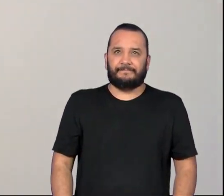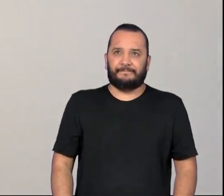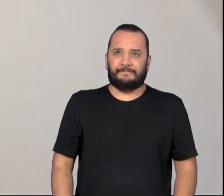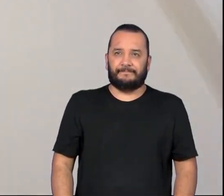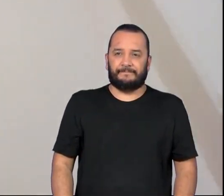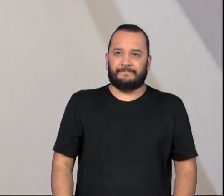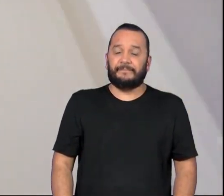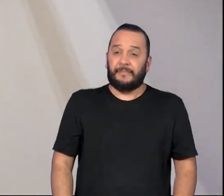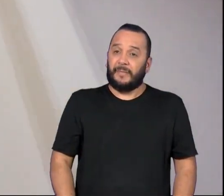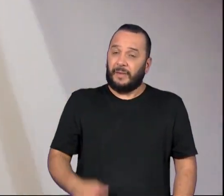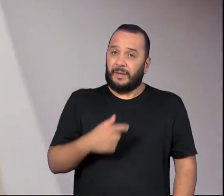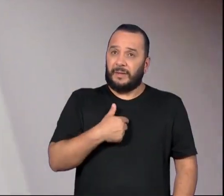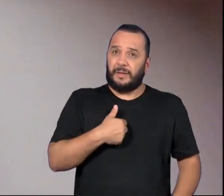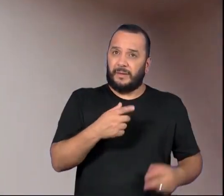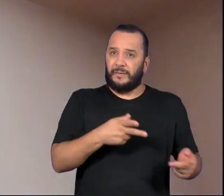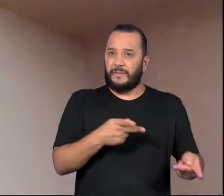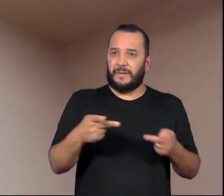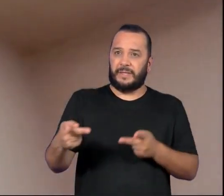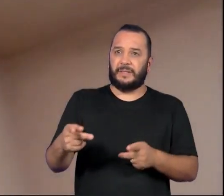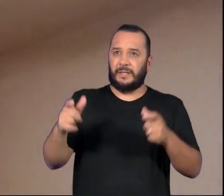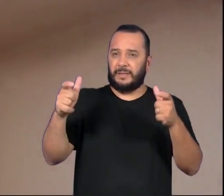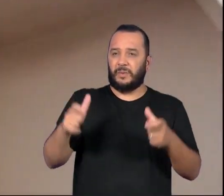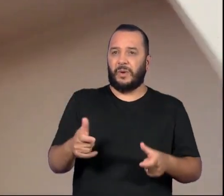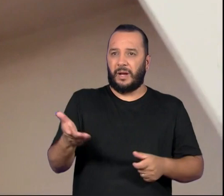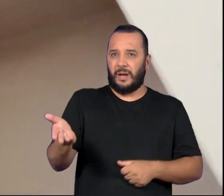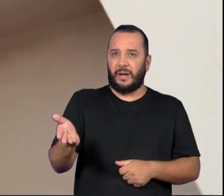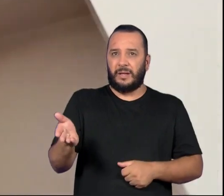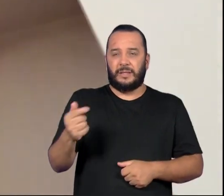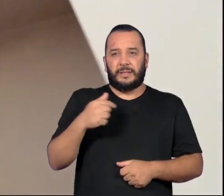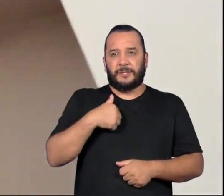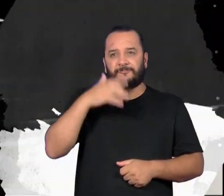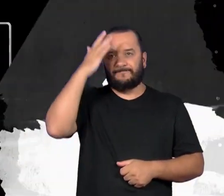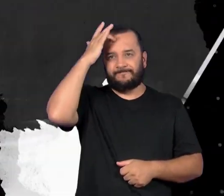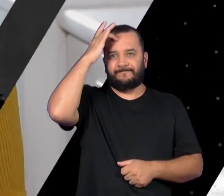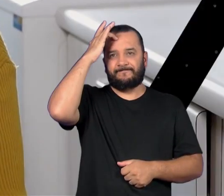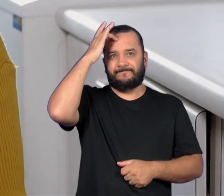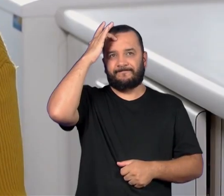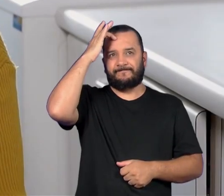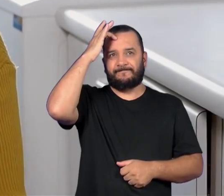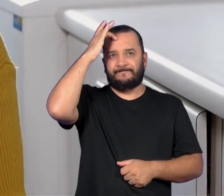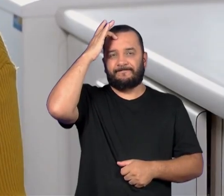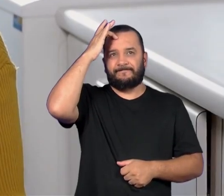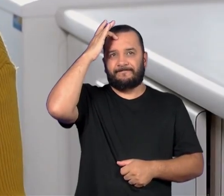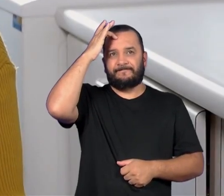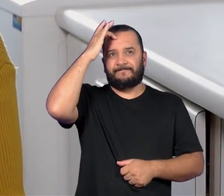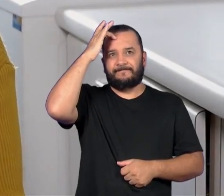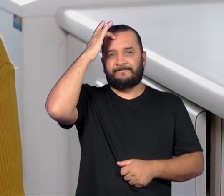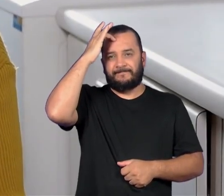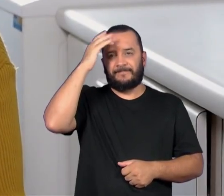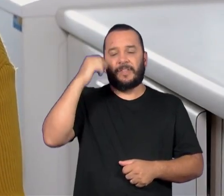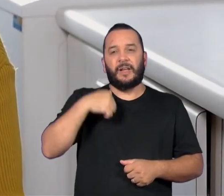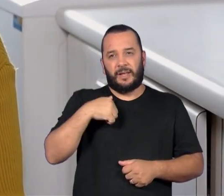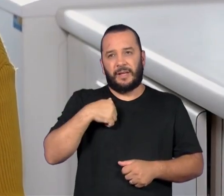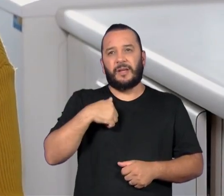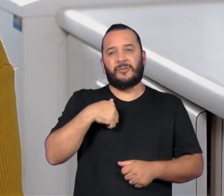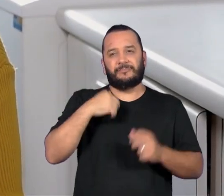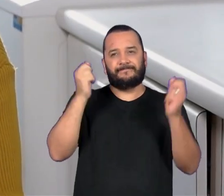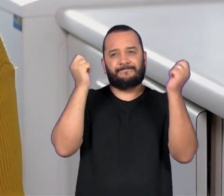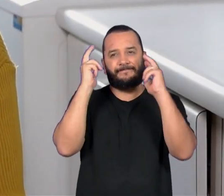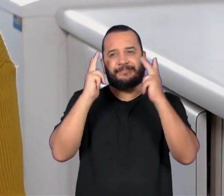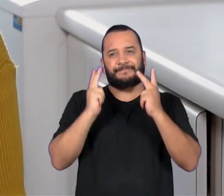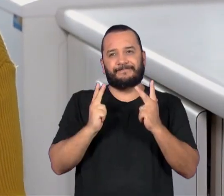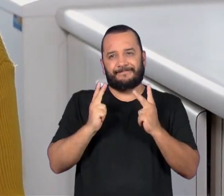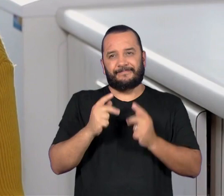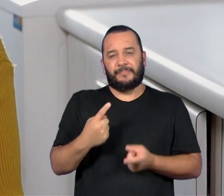Revisitar esse lugar, para mim, é de certa forma até constrangedor, né? Exatamente, eu acho que essa palavra é constrangedor,